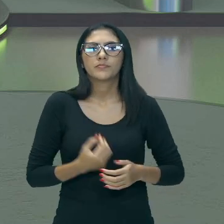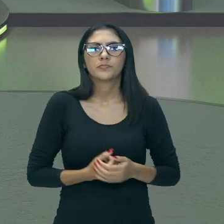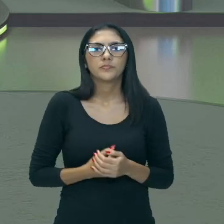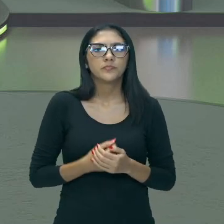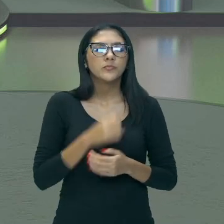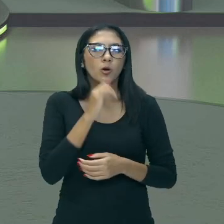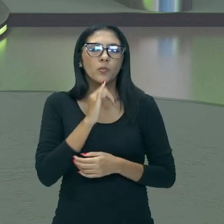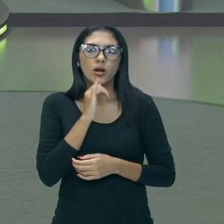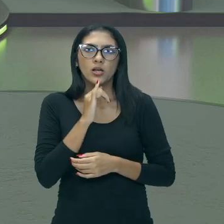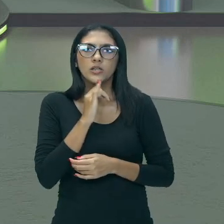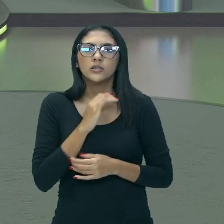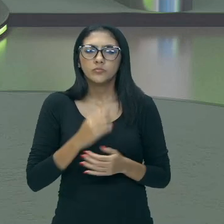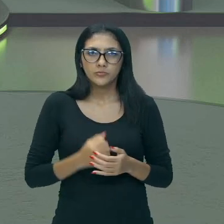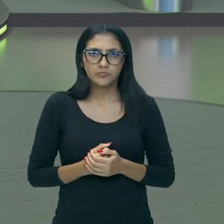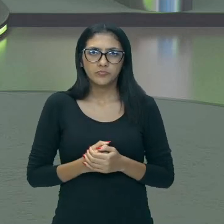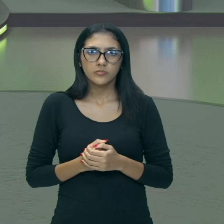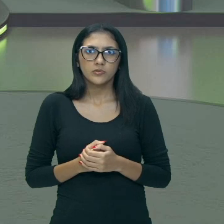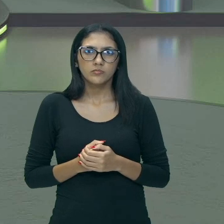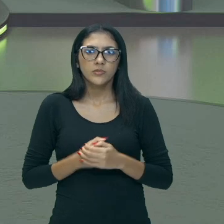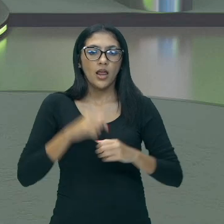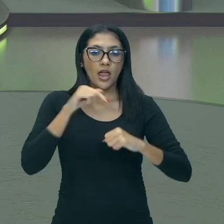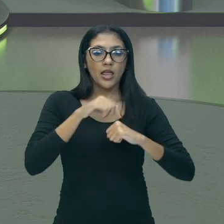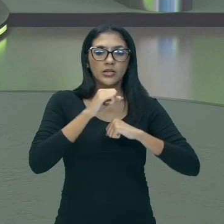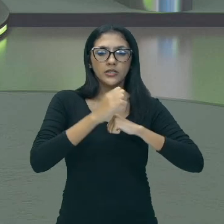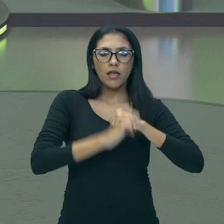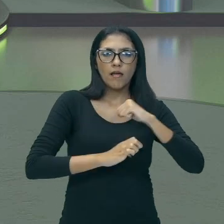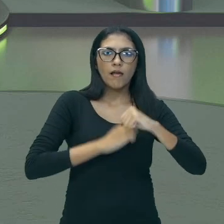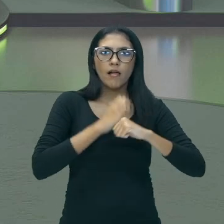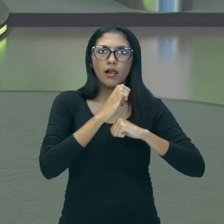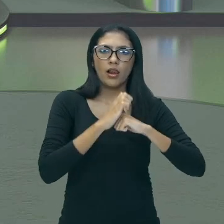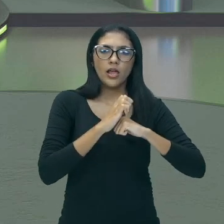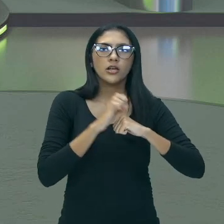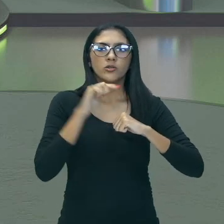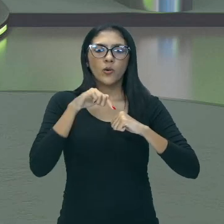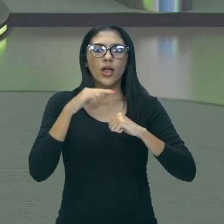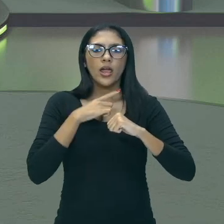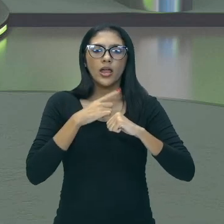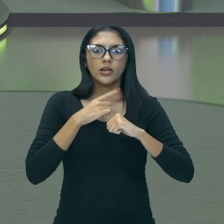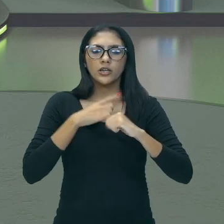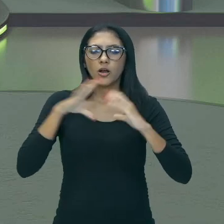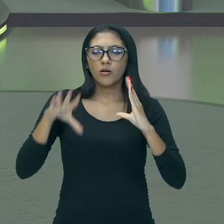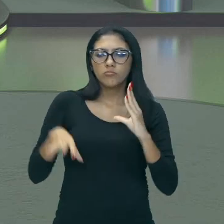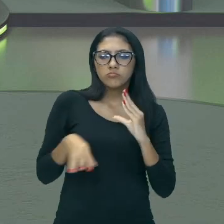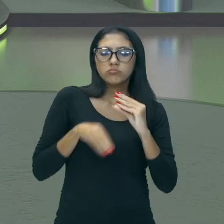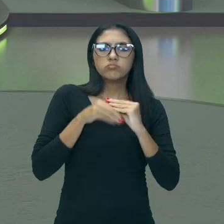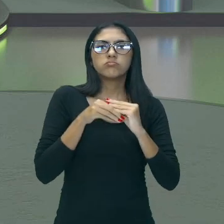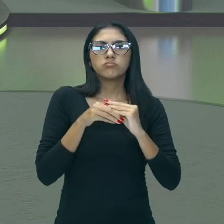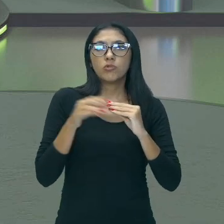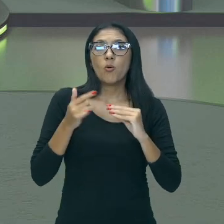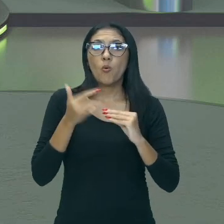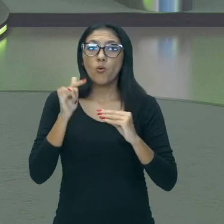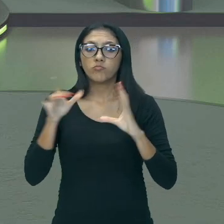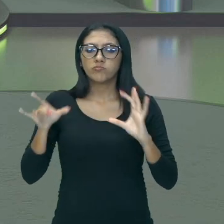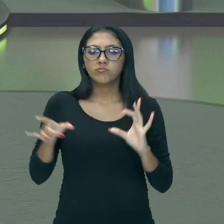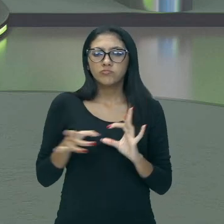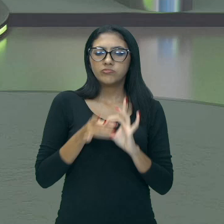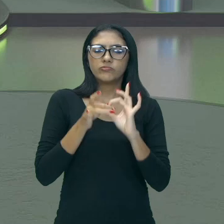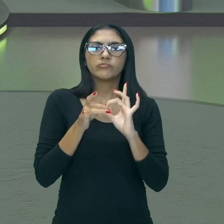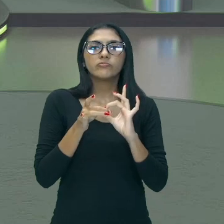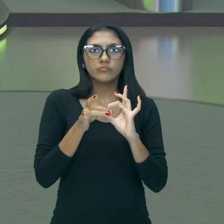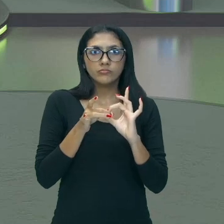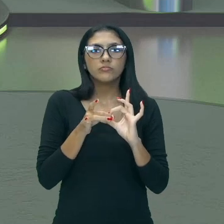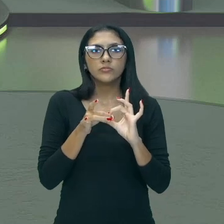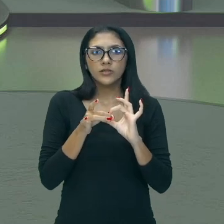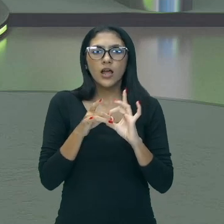um elétron, esse elétron ele pula para uma camada mais externa e ao retornar libera essa energia em forma de luz, tá? Por